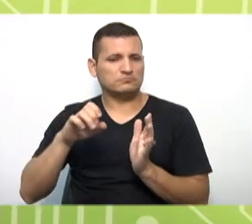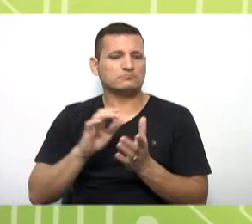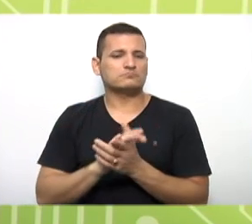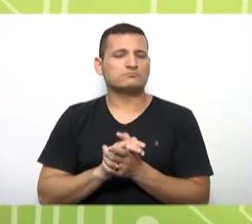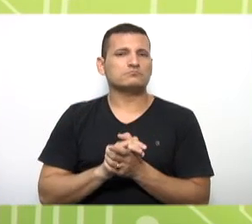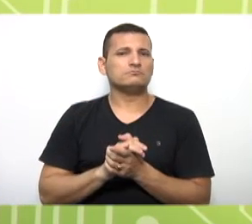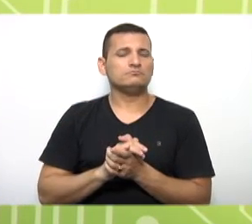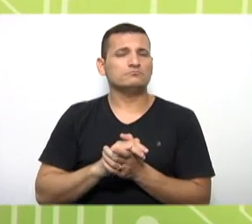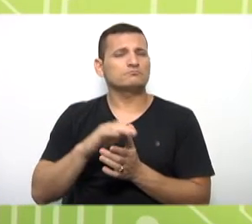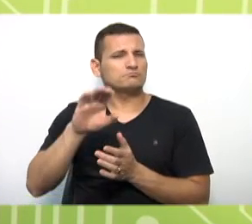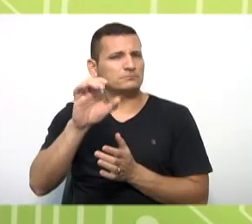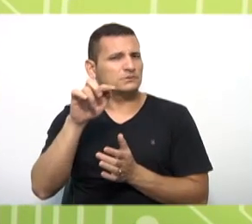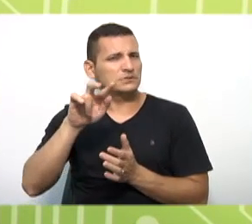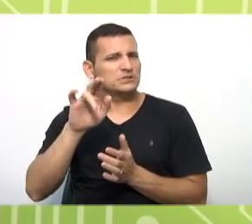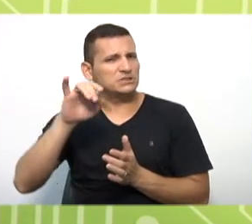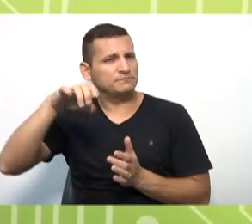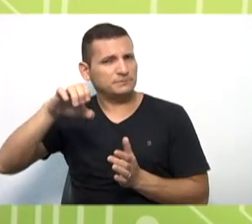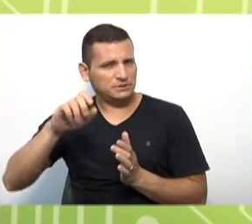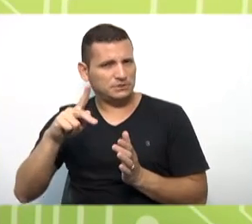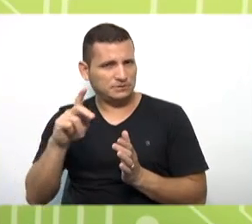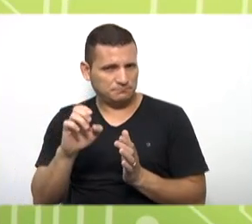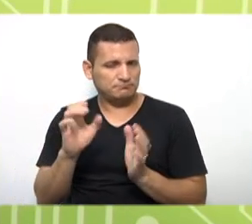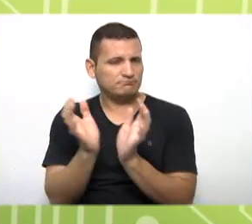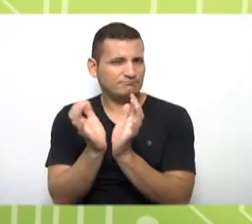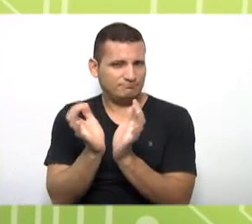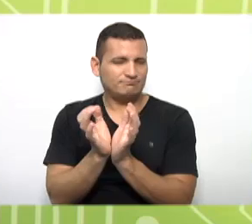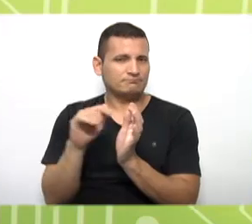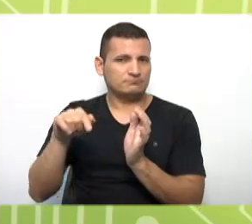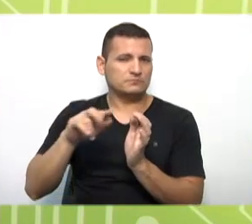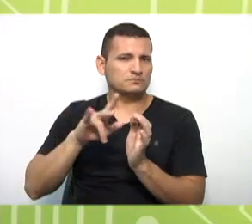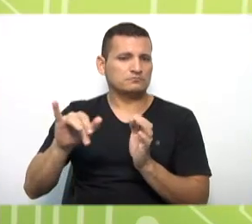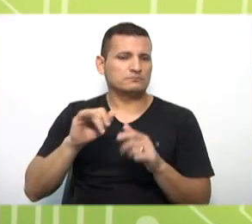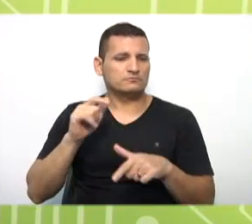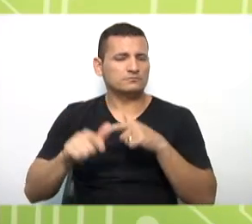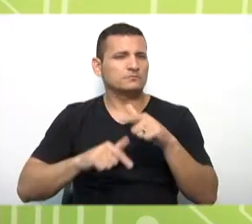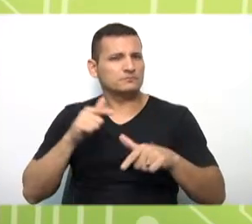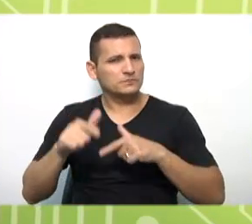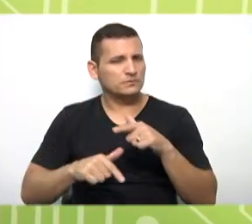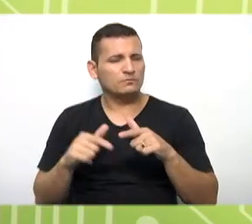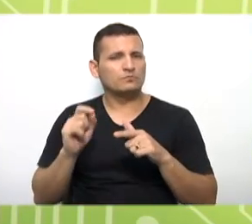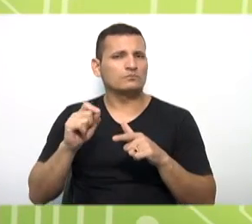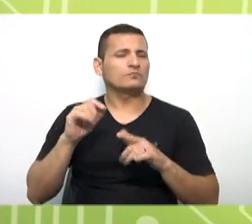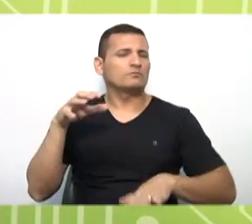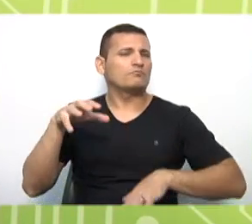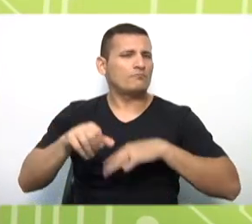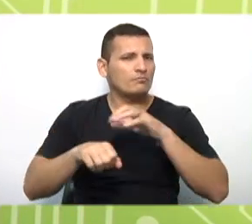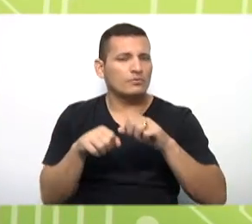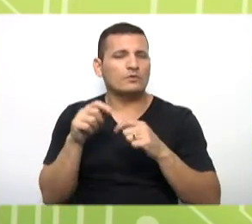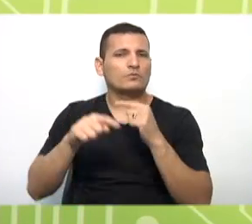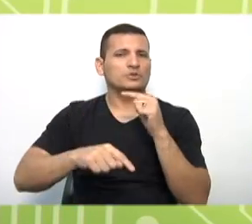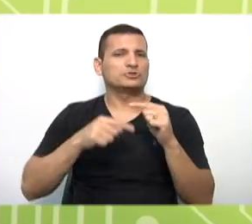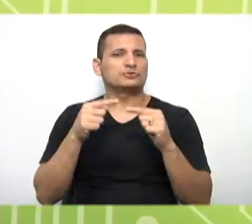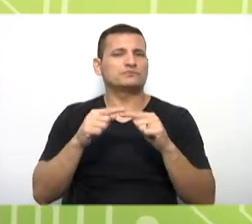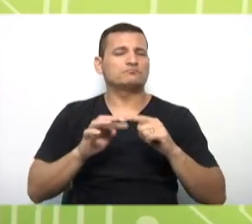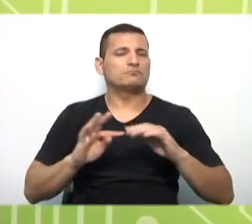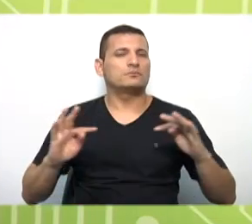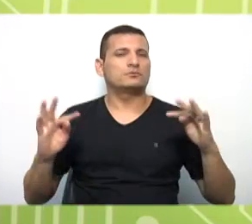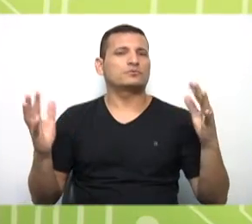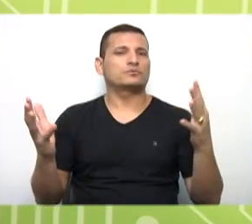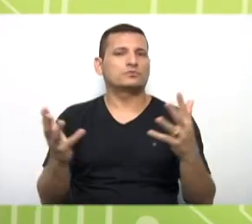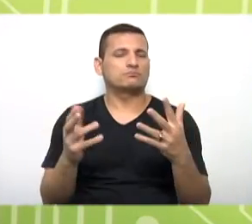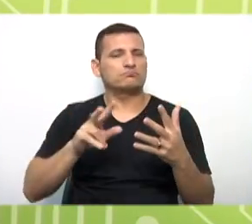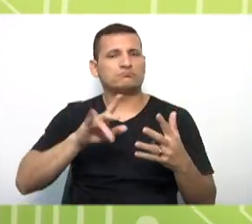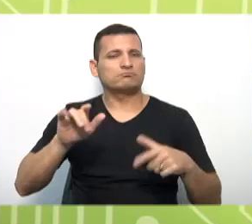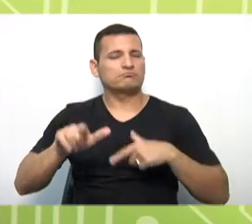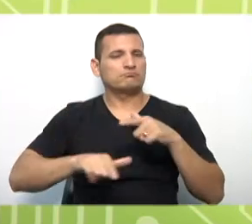de alta performance é uma equipe que vai trabalhar buscando o objetivo comum, que vai trabalhar em